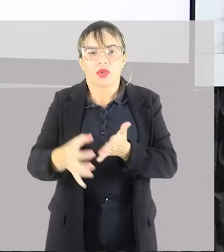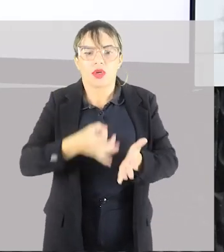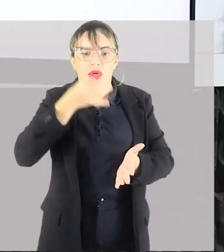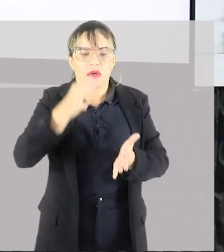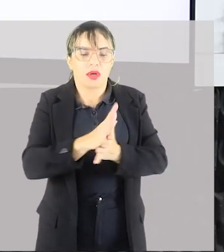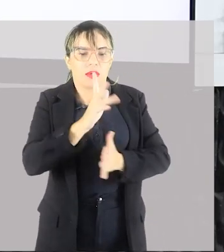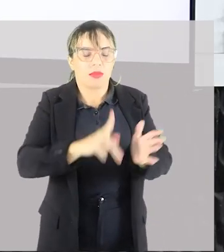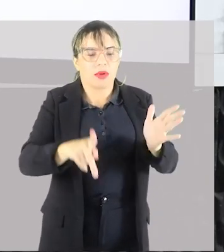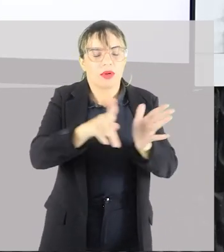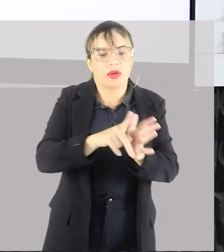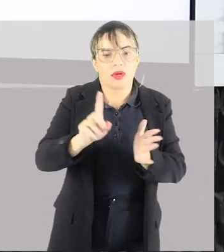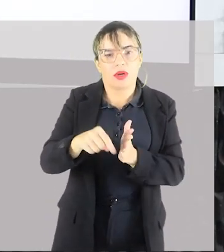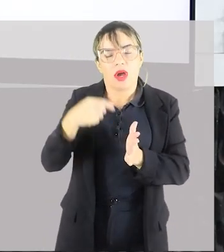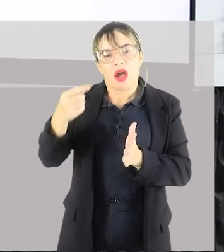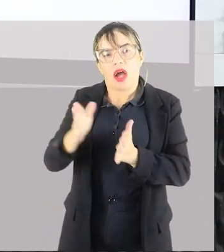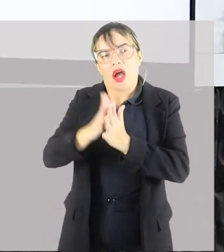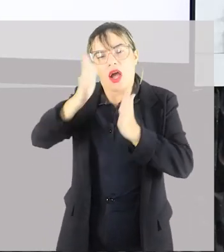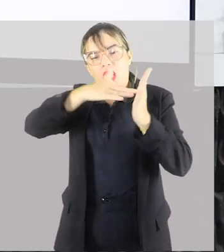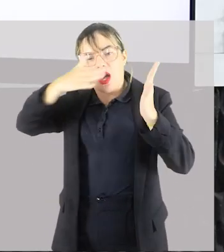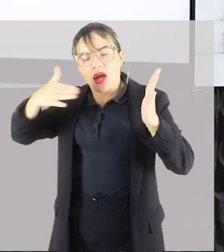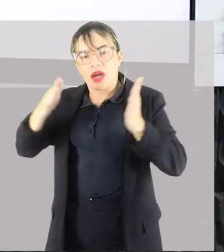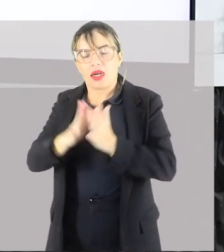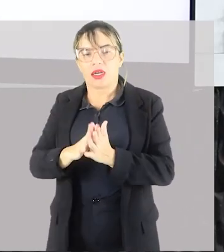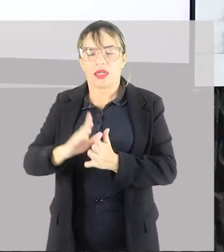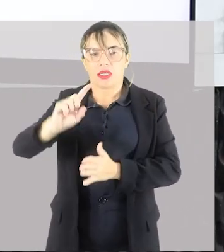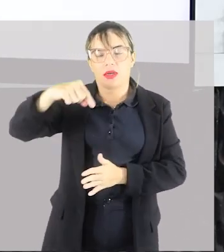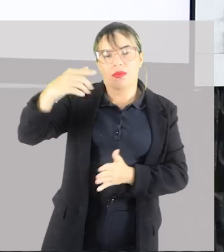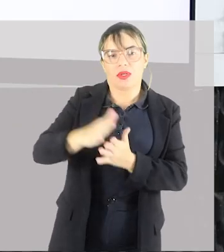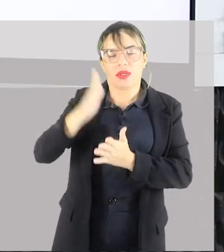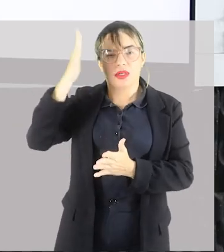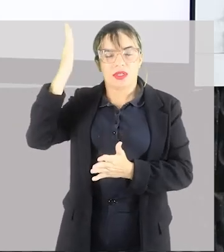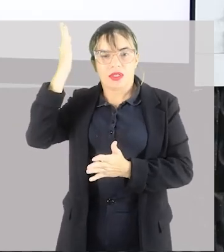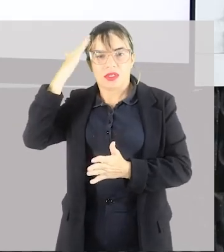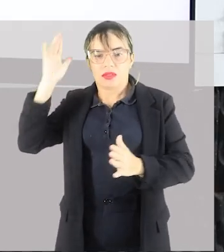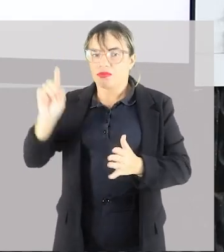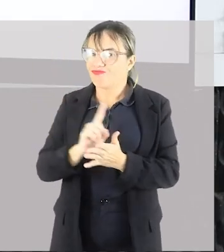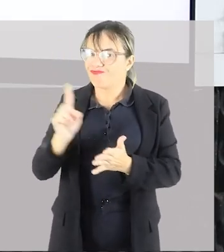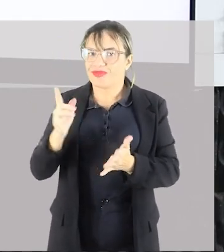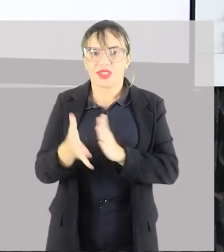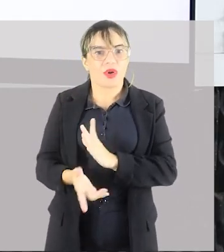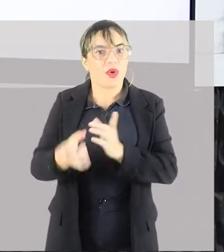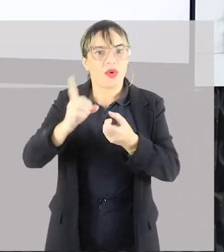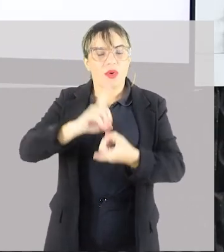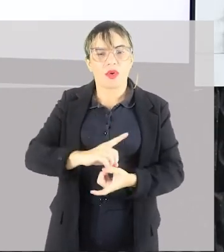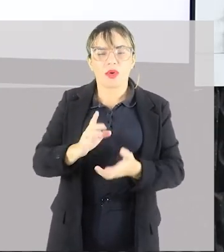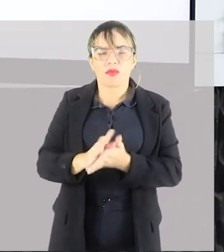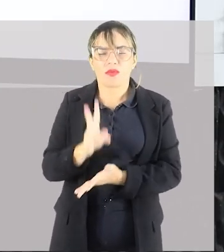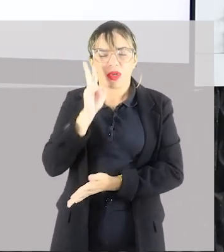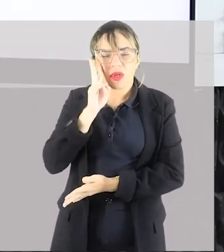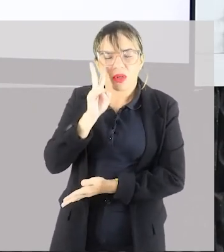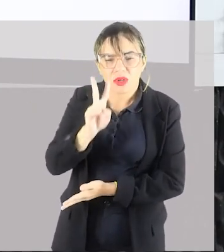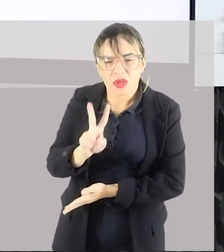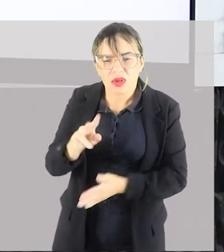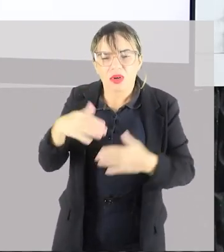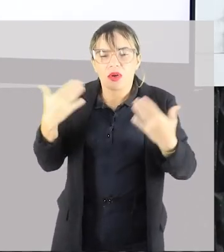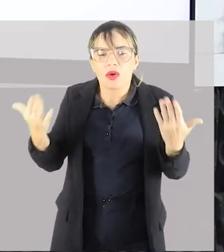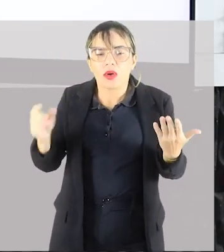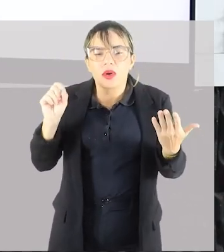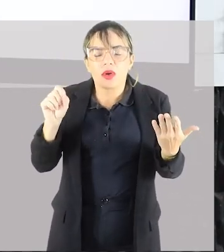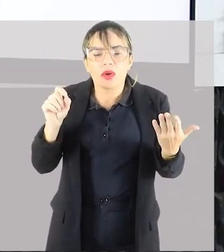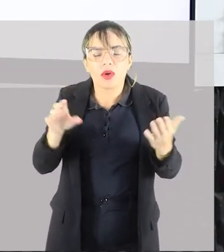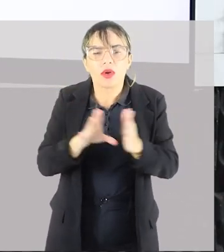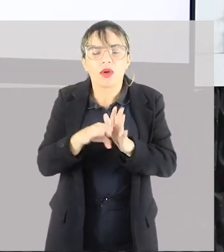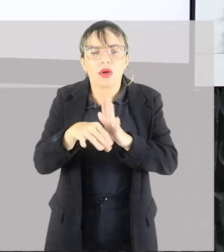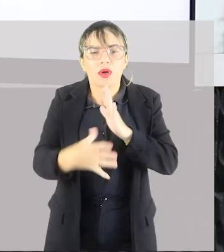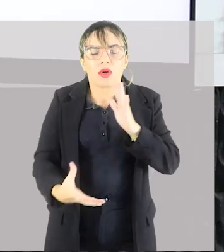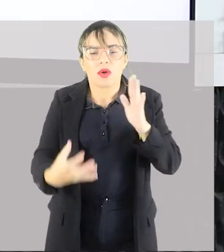parâmetro estético para depois tentar entender o inverso. A pergunta sempre é, o que é que eu estou vendo? Isso me traz algum tipo